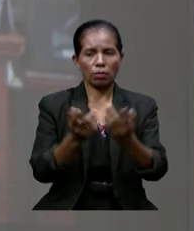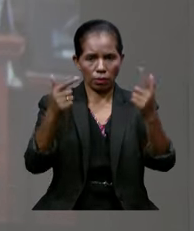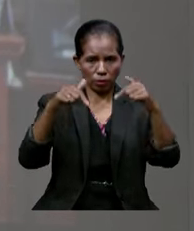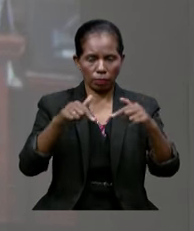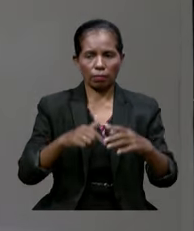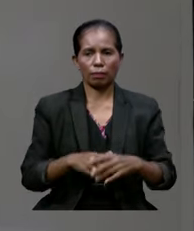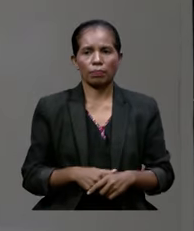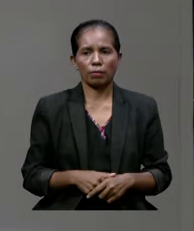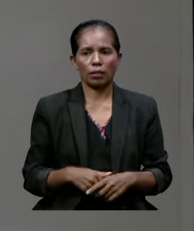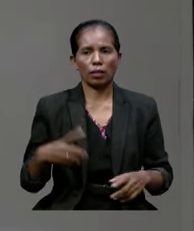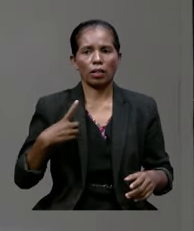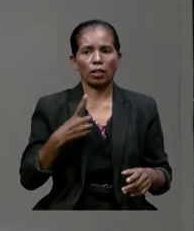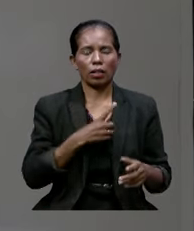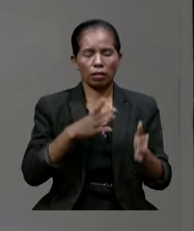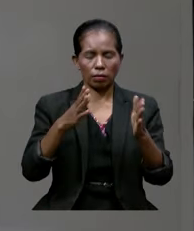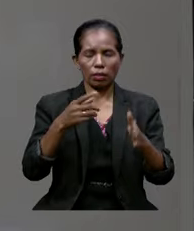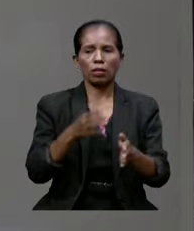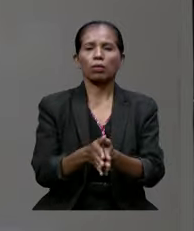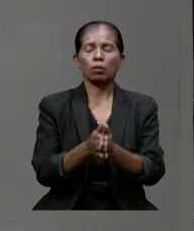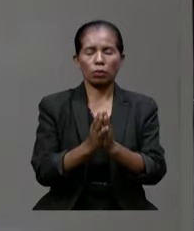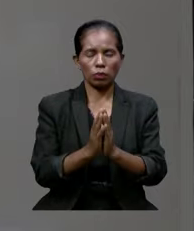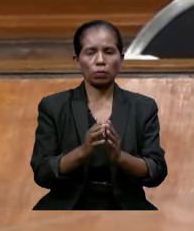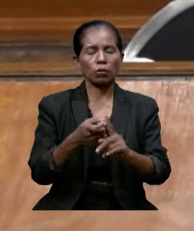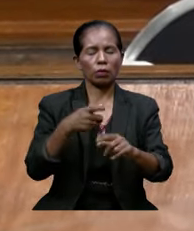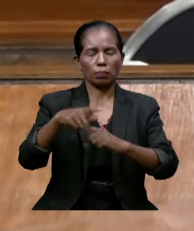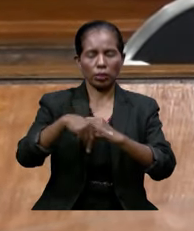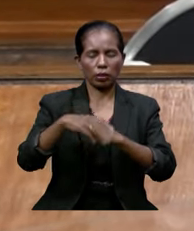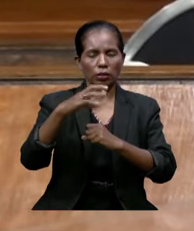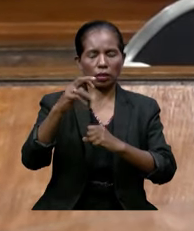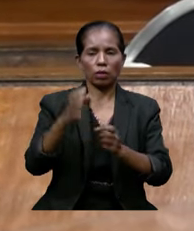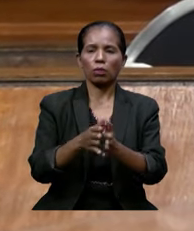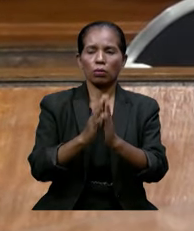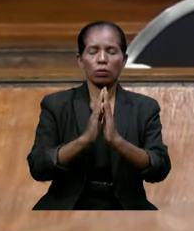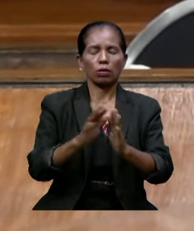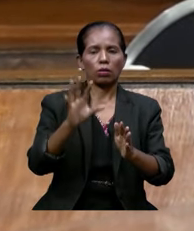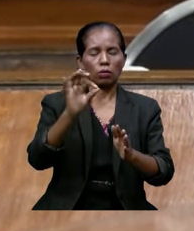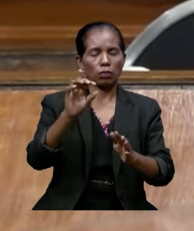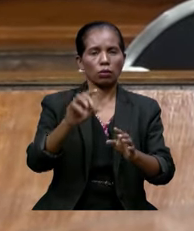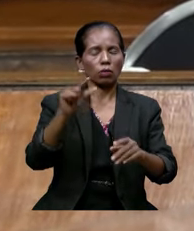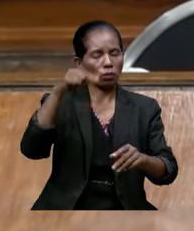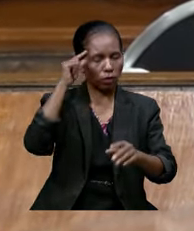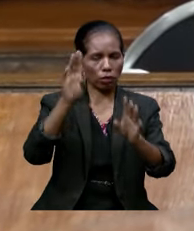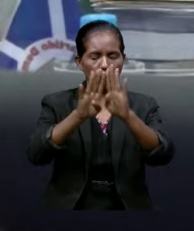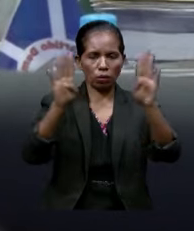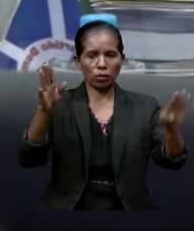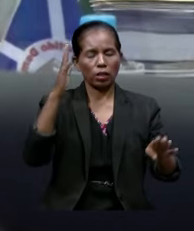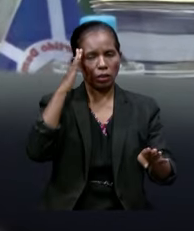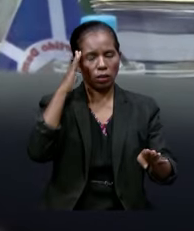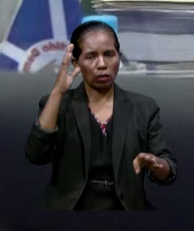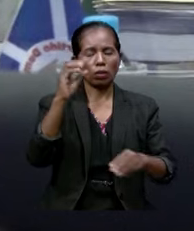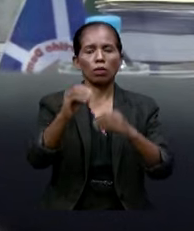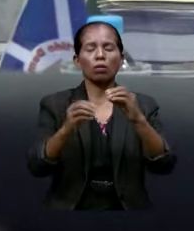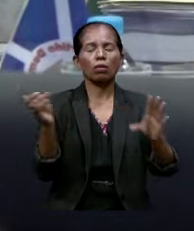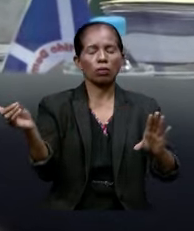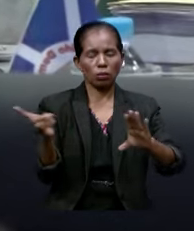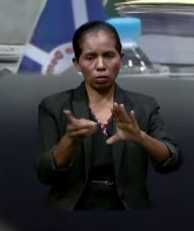Enquanto deputado da Sede Lise russi bankara CRT, russi nono governo atolok e auditoria non nebile ratene los documentos